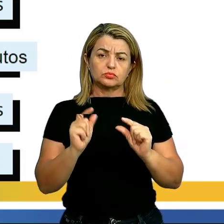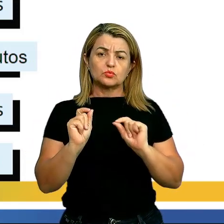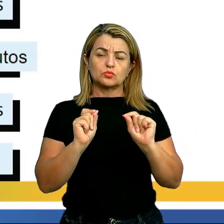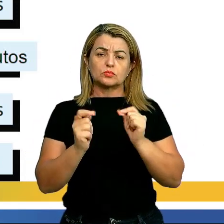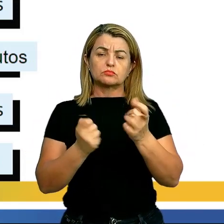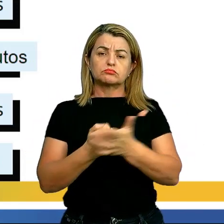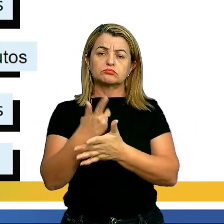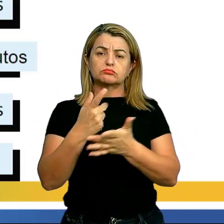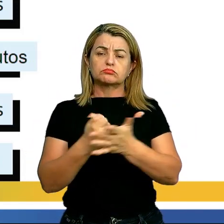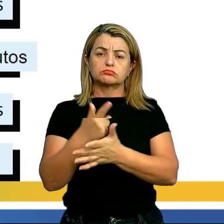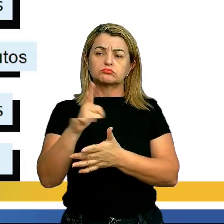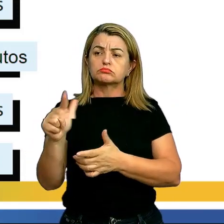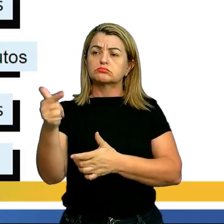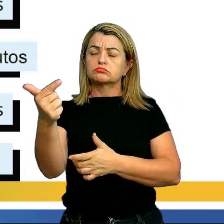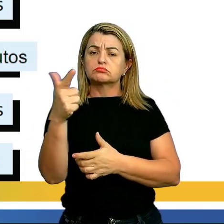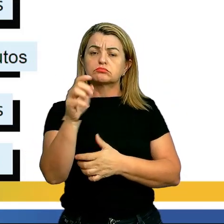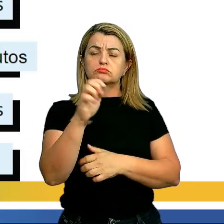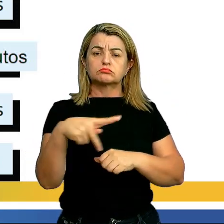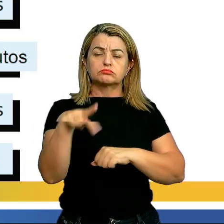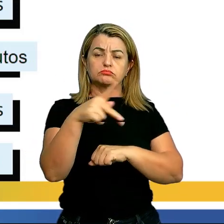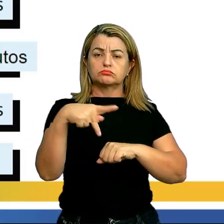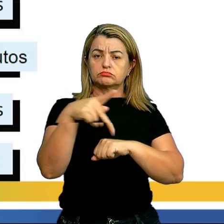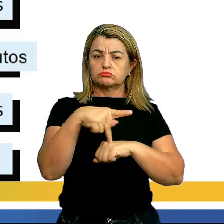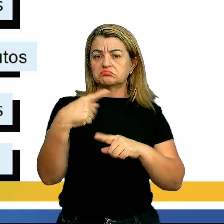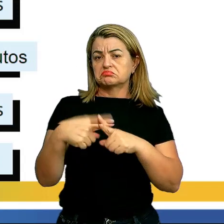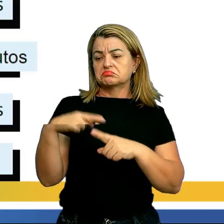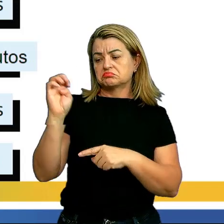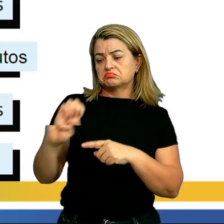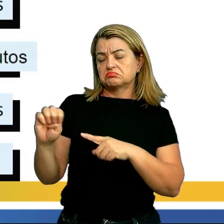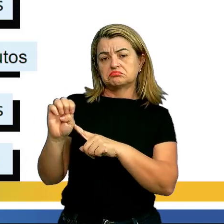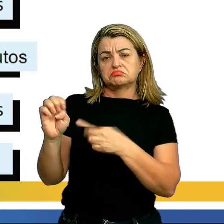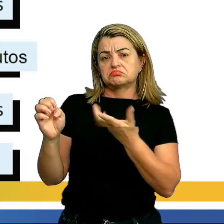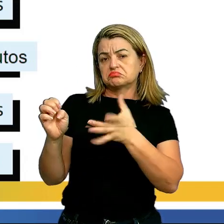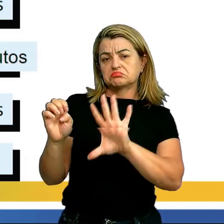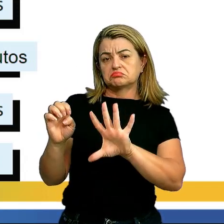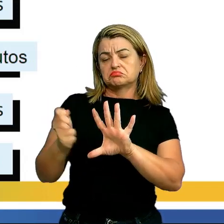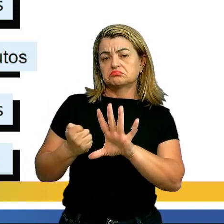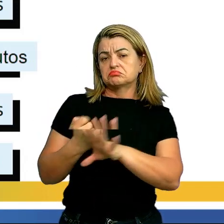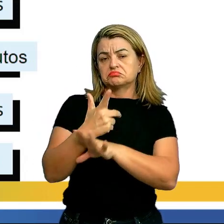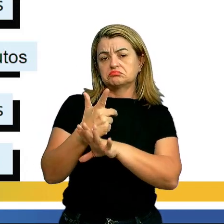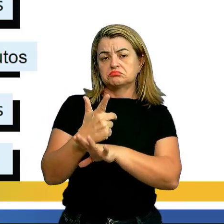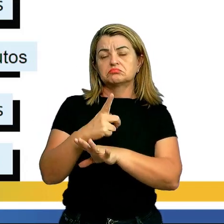os europeus apertam os cintos, param de comprar esses produtos, o que vai gerar um